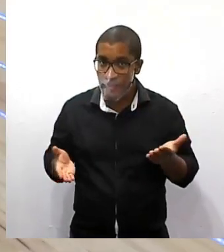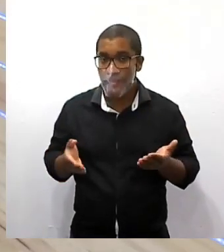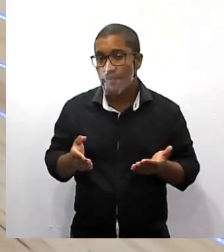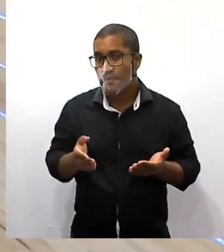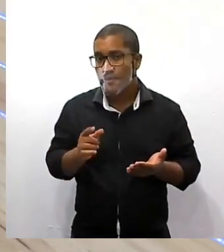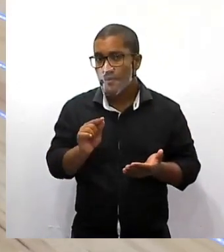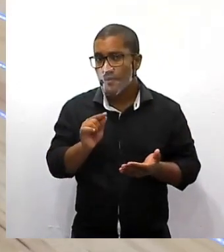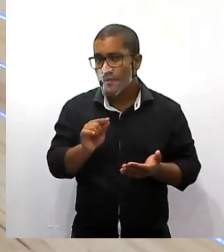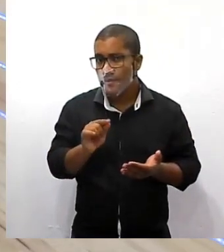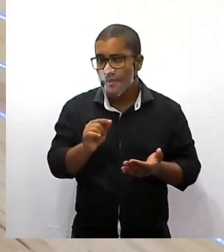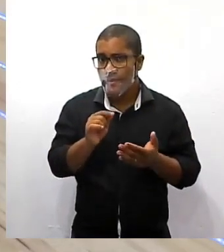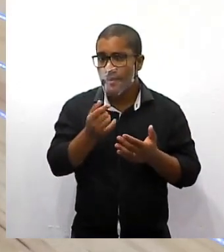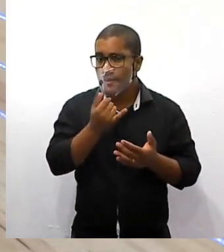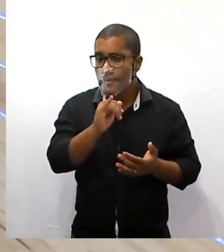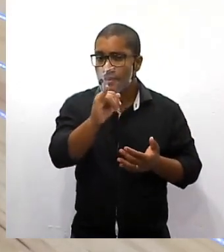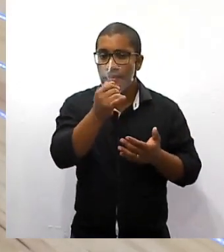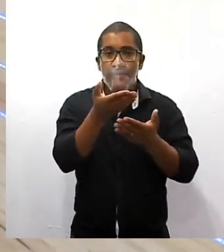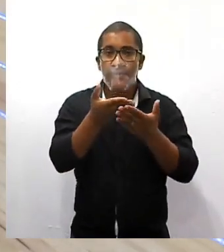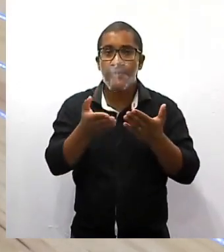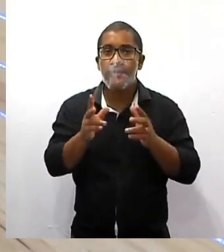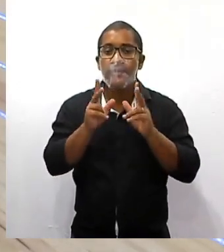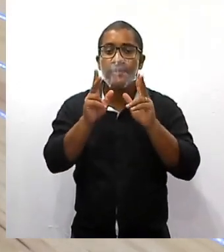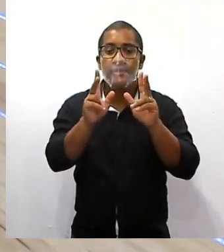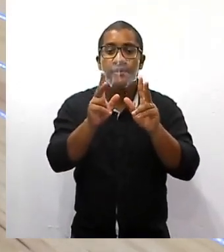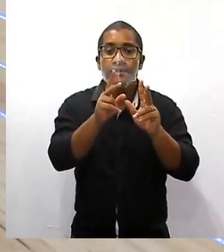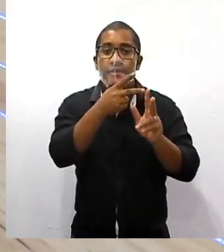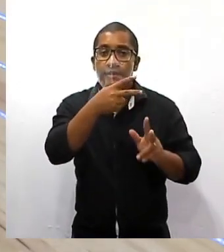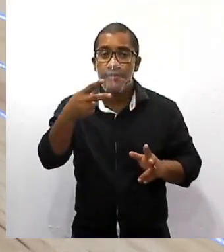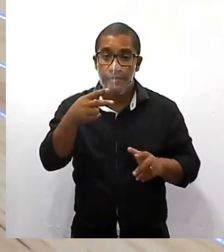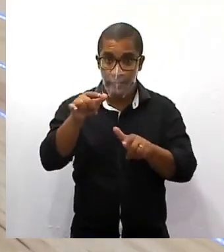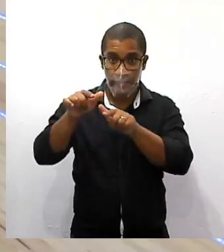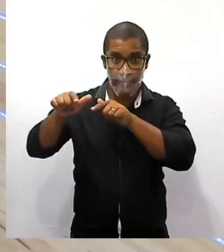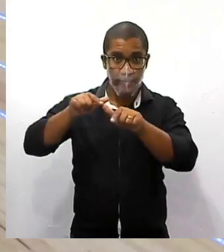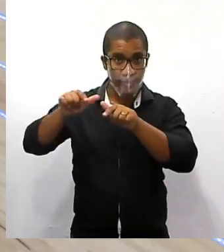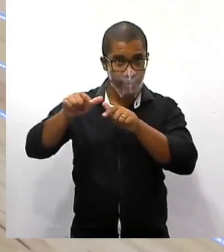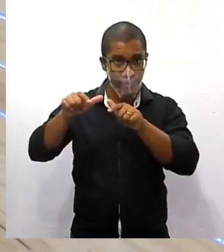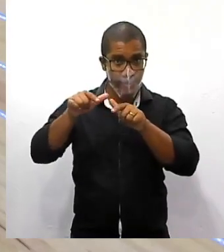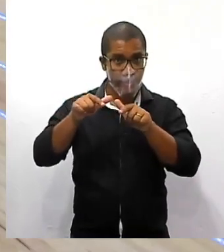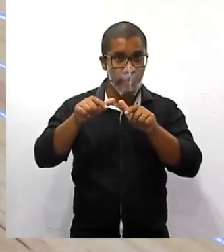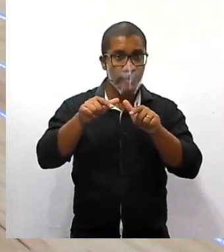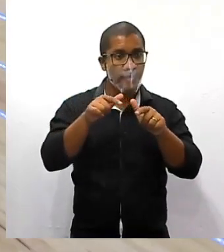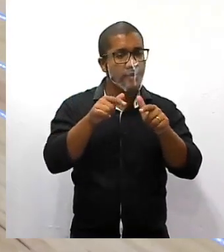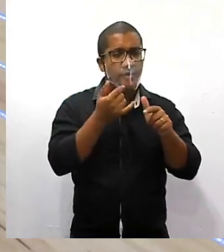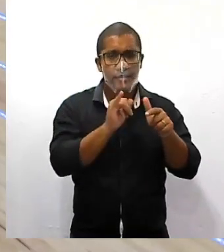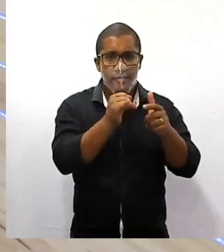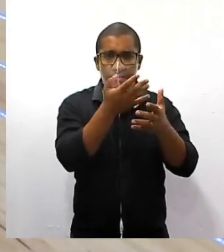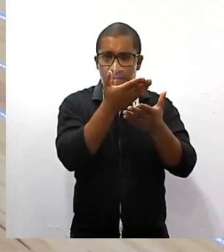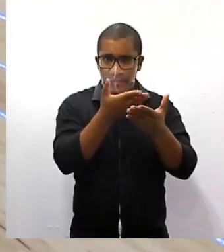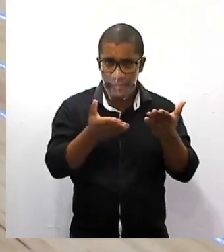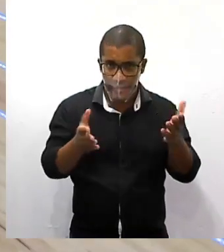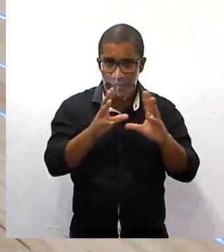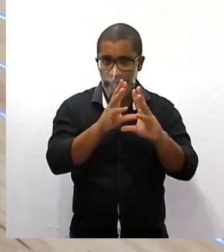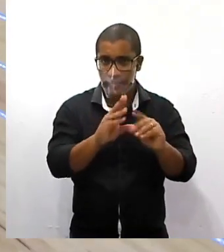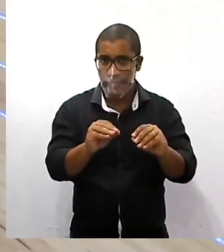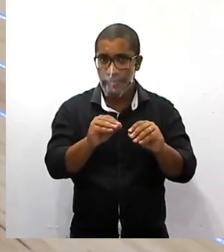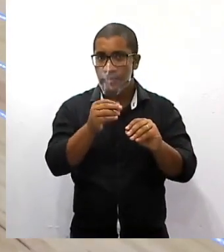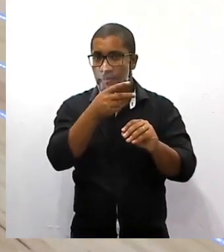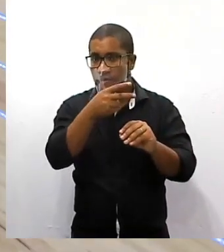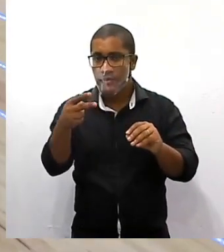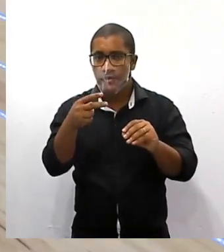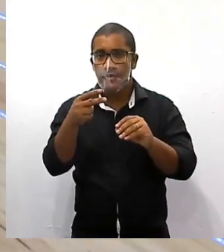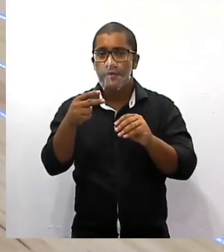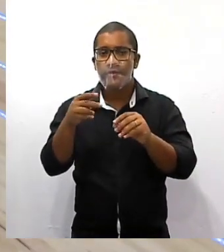energia dissipada é igual ao trabalho. Então, pedir energia dissipada e trabalho da força de atrito é pedir a mesma